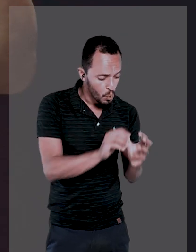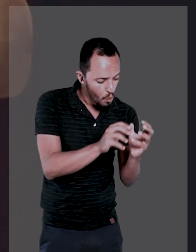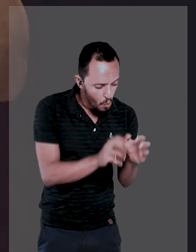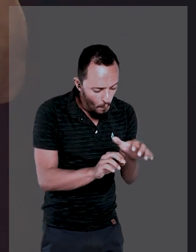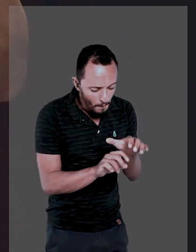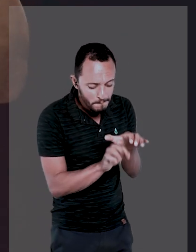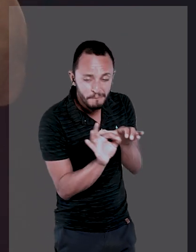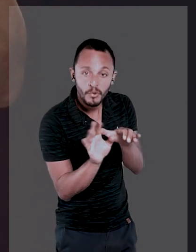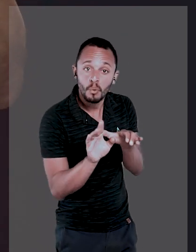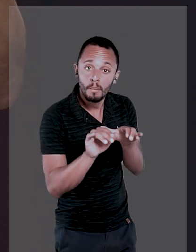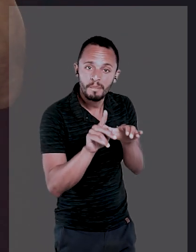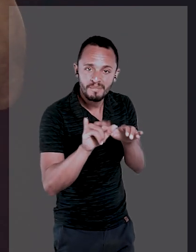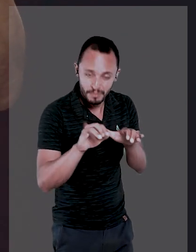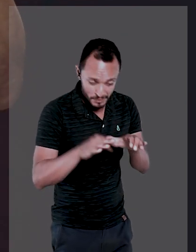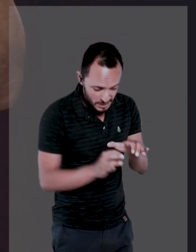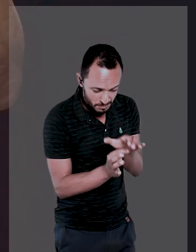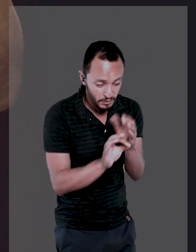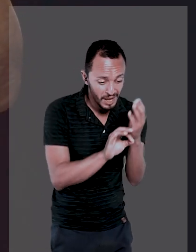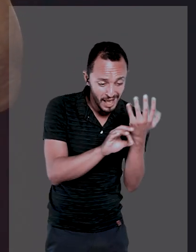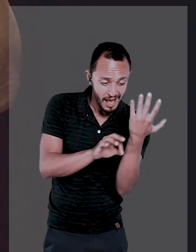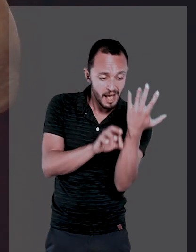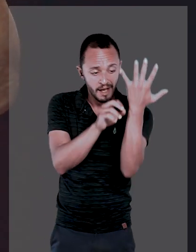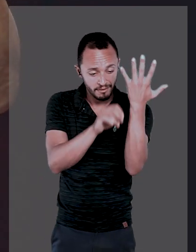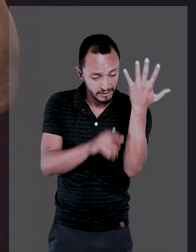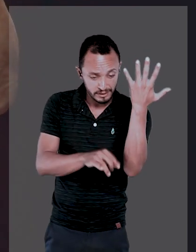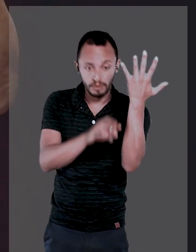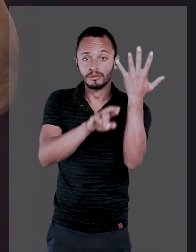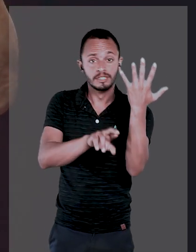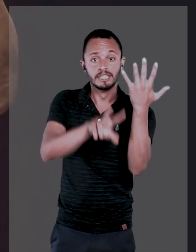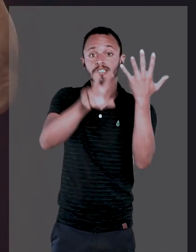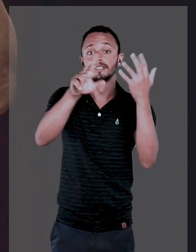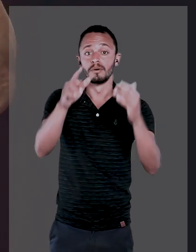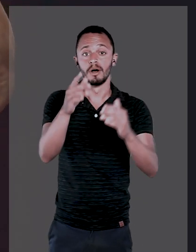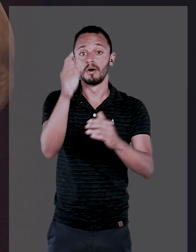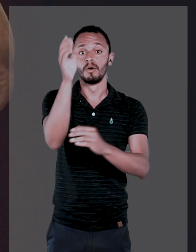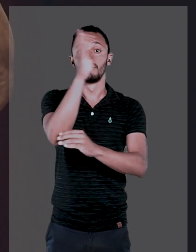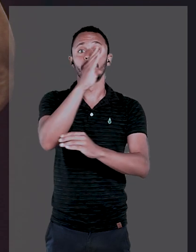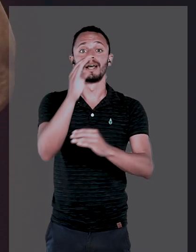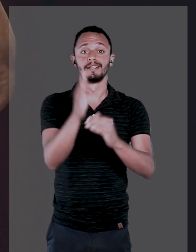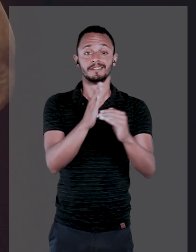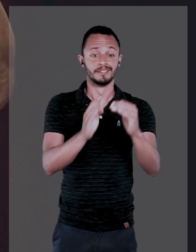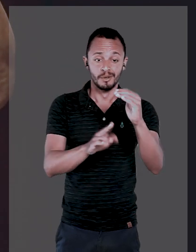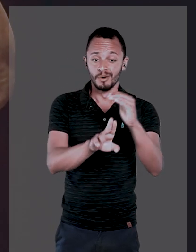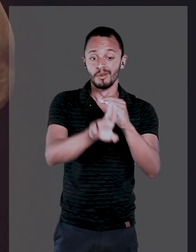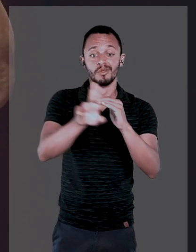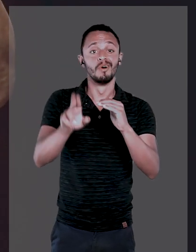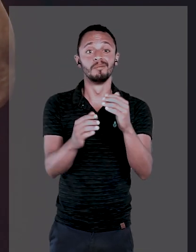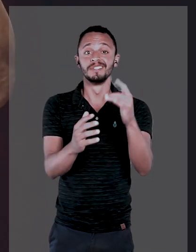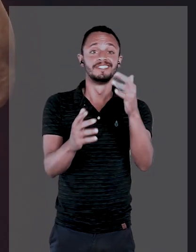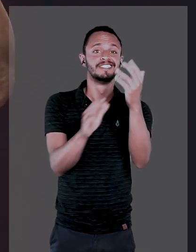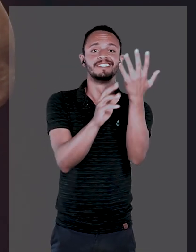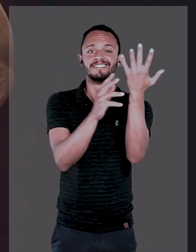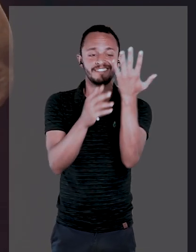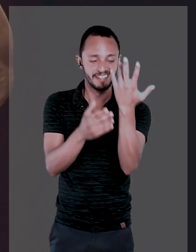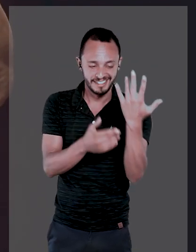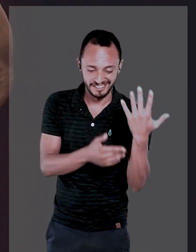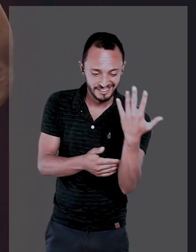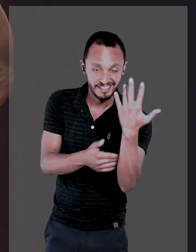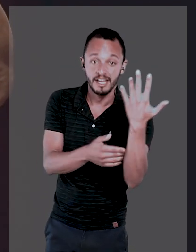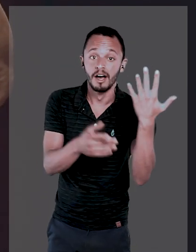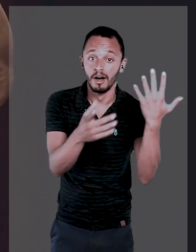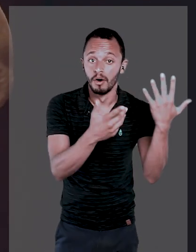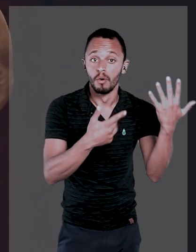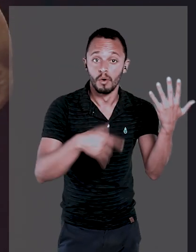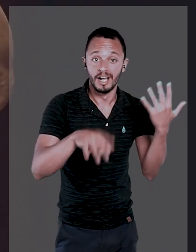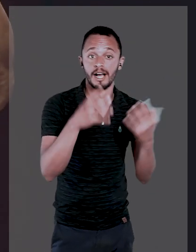Cantou violão nacional, cupim já não dá nesse pau. Árvore tão desigual, salve o Brasil, nome